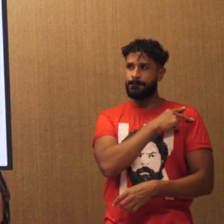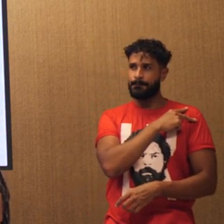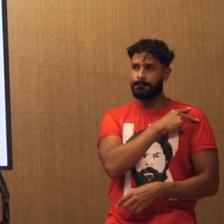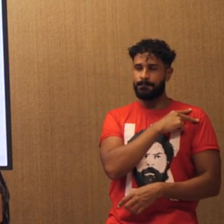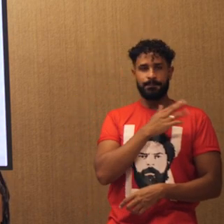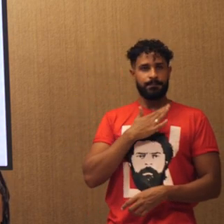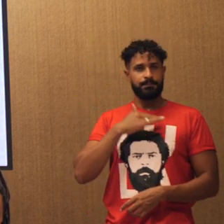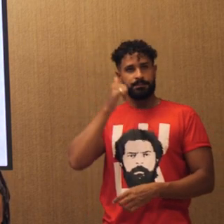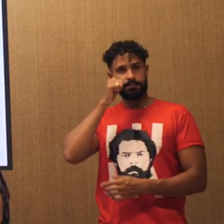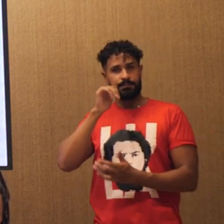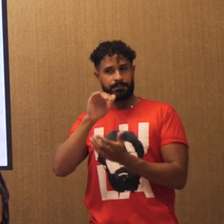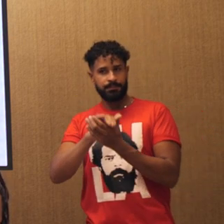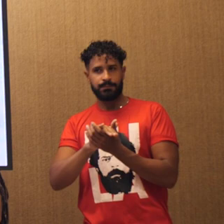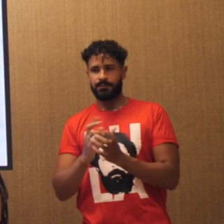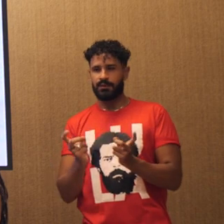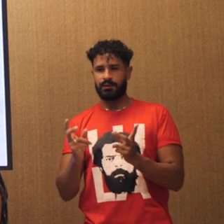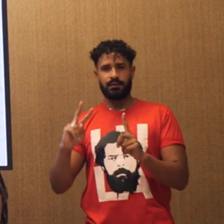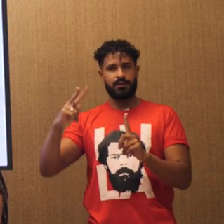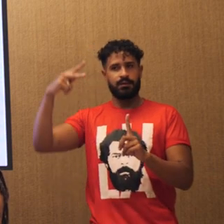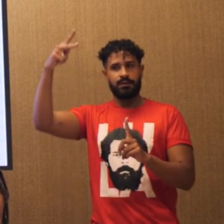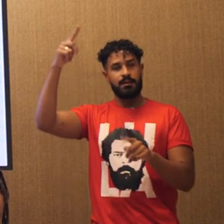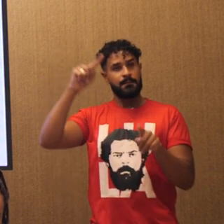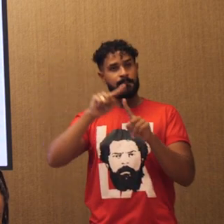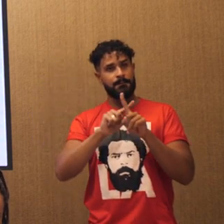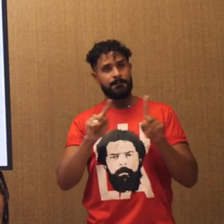da minha esposa também está vendendo mais, só que